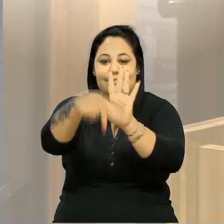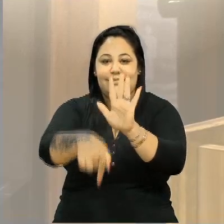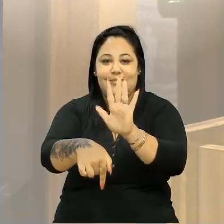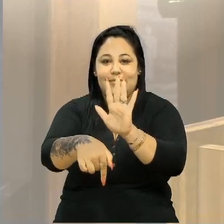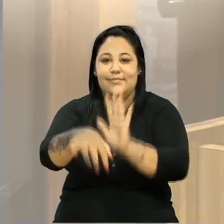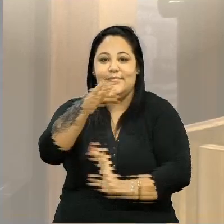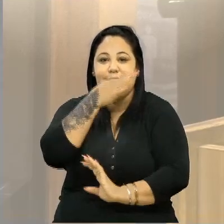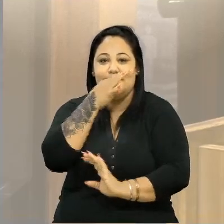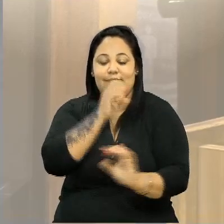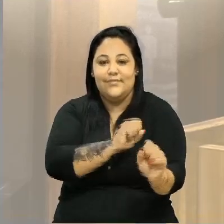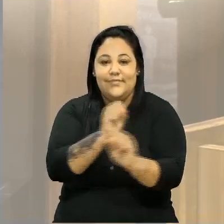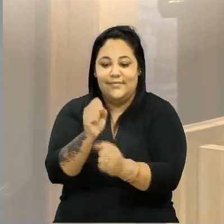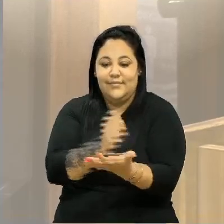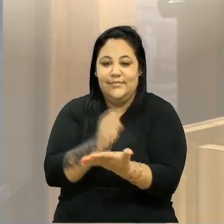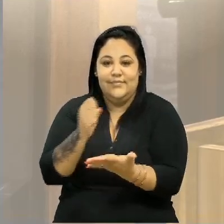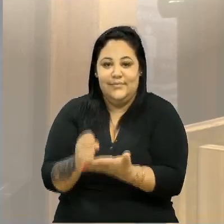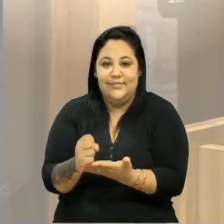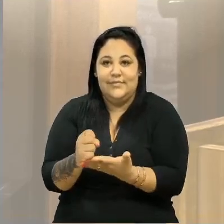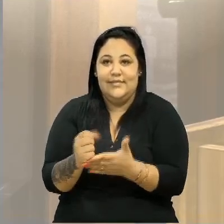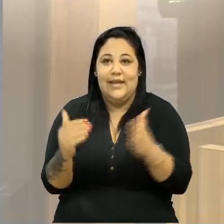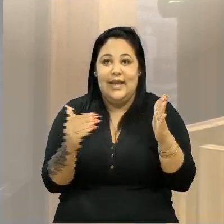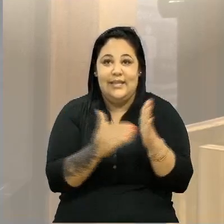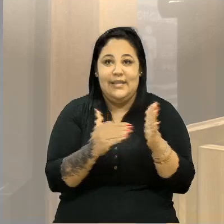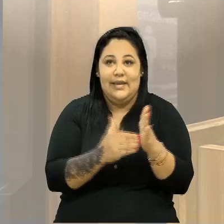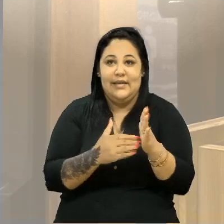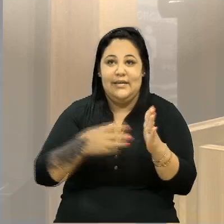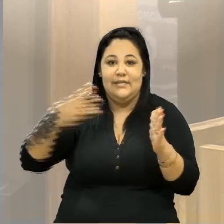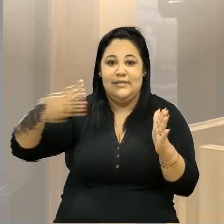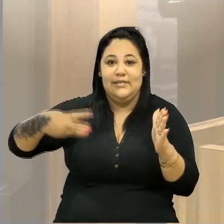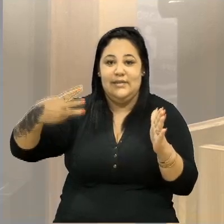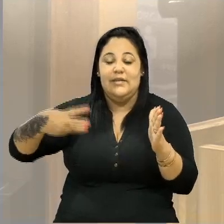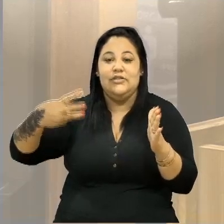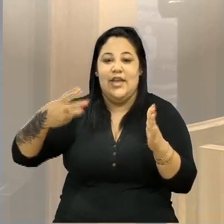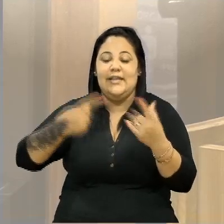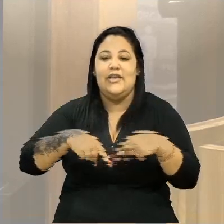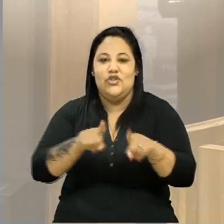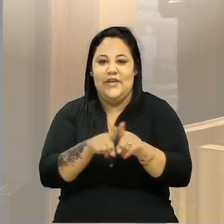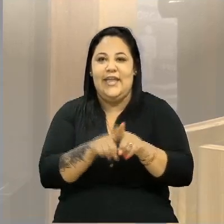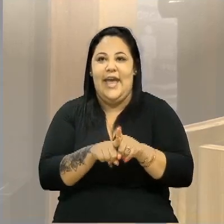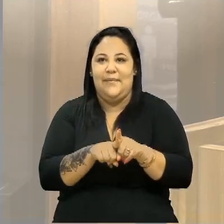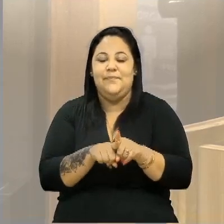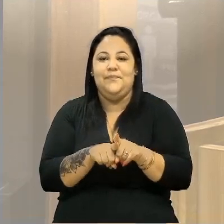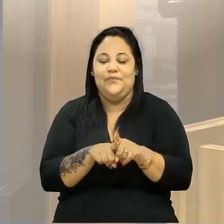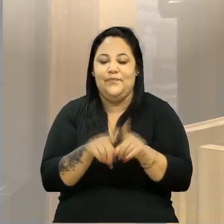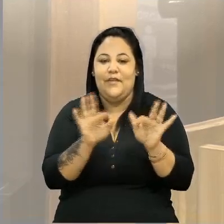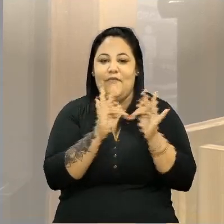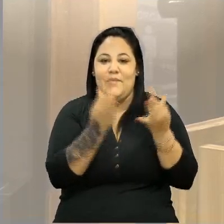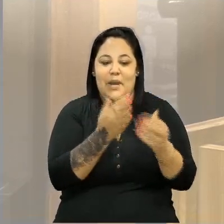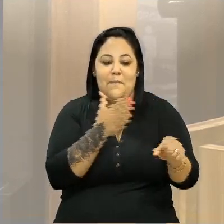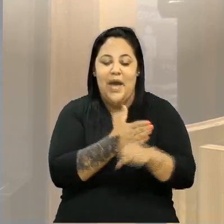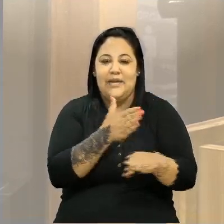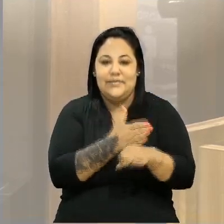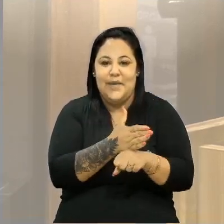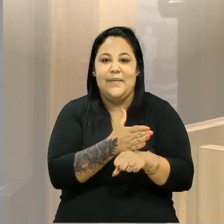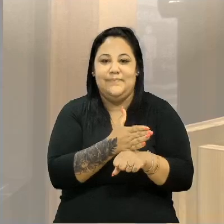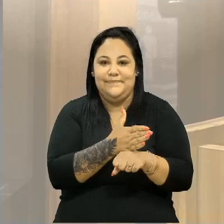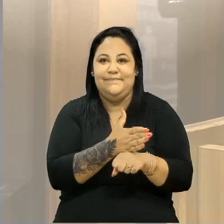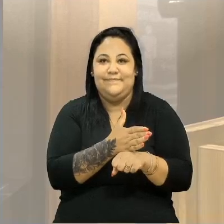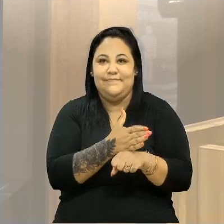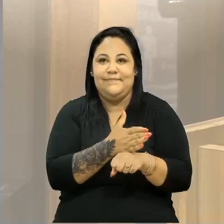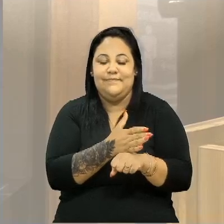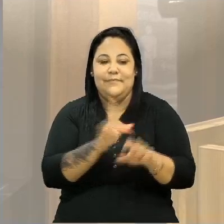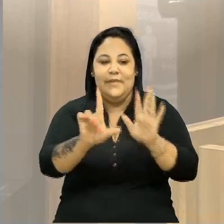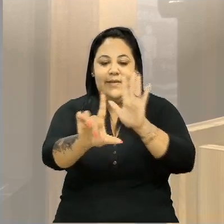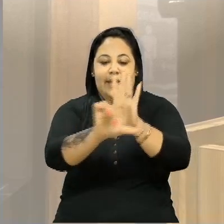a contratação de parentes até 3º grau em cargos públicos e comissionados em Caxias do Sul. É uma lei que ficou durante muito